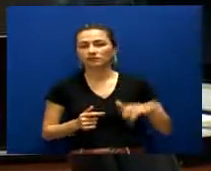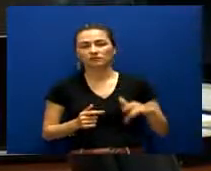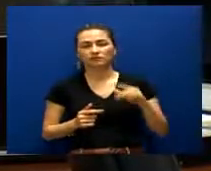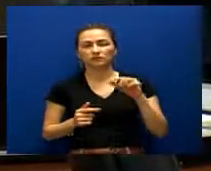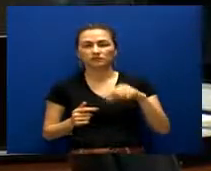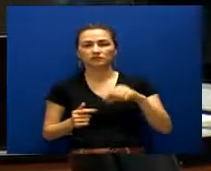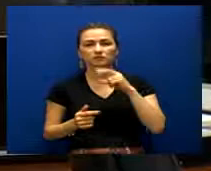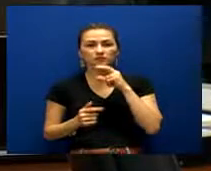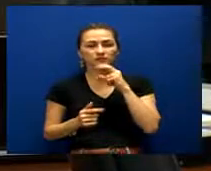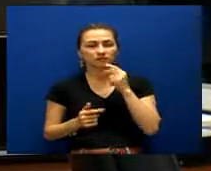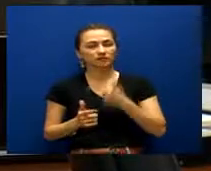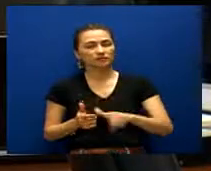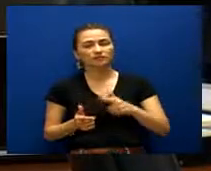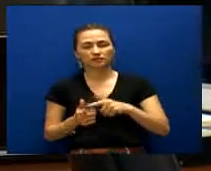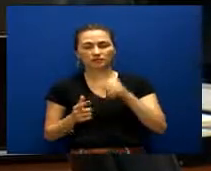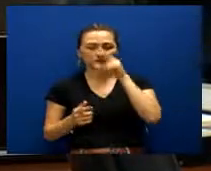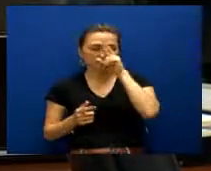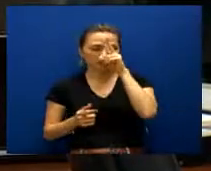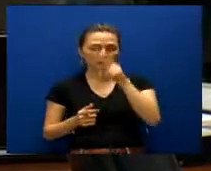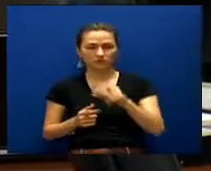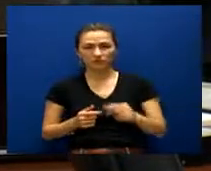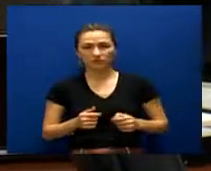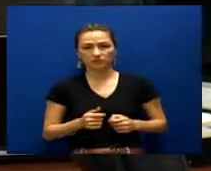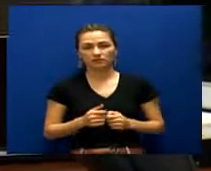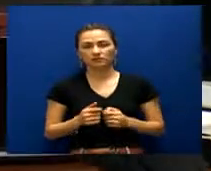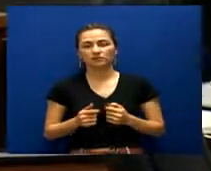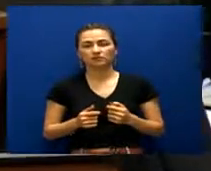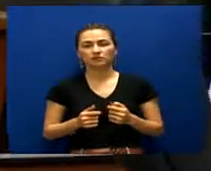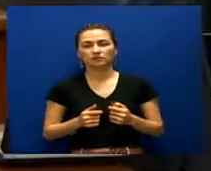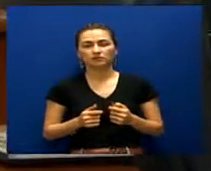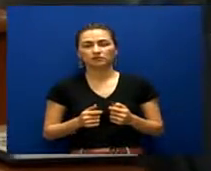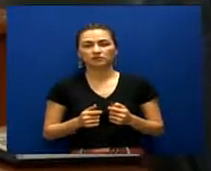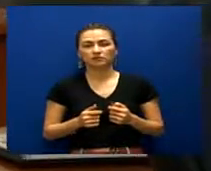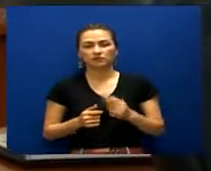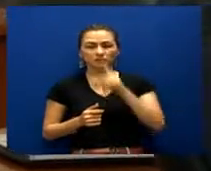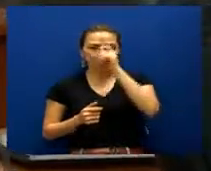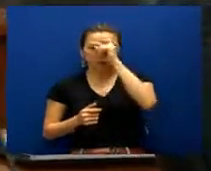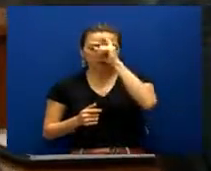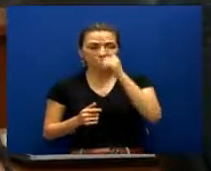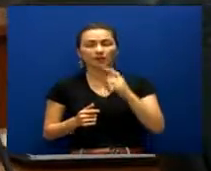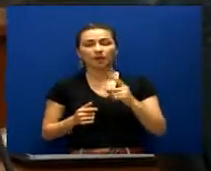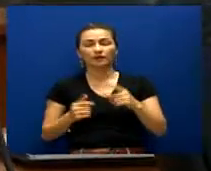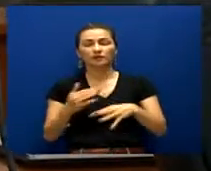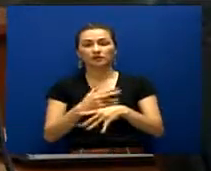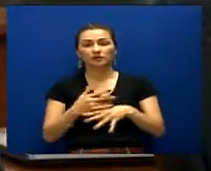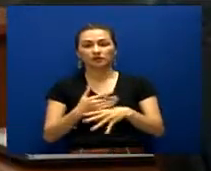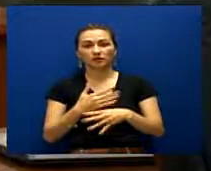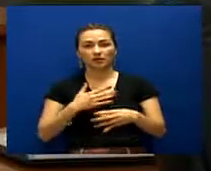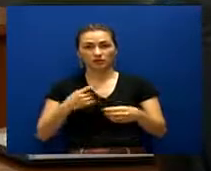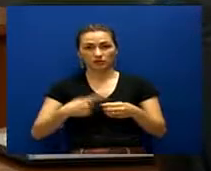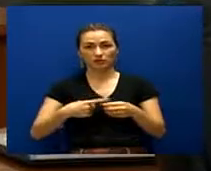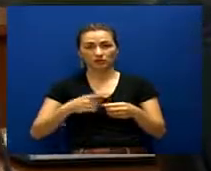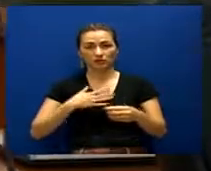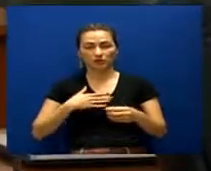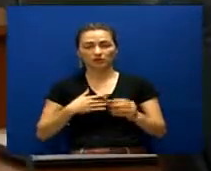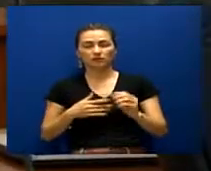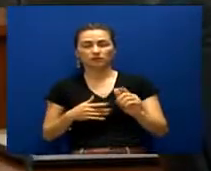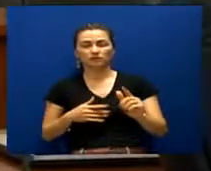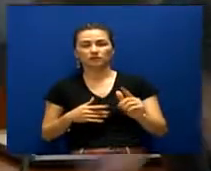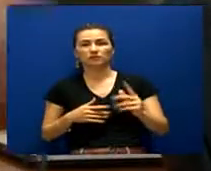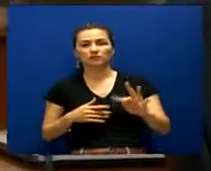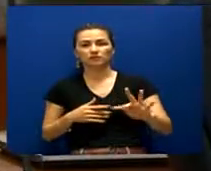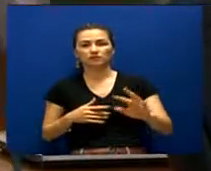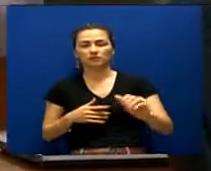minha cidade, padre. Na minha cidade de Taquarituba, com 40, 45 mil habitantes. Eu vejo aquela Santa Casa toda